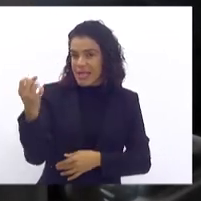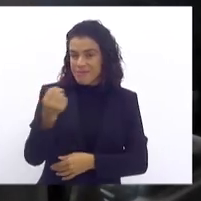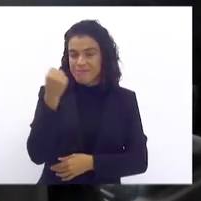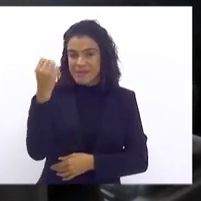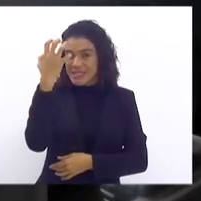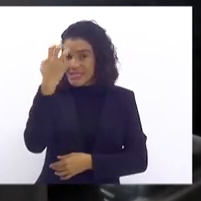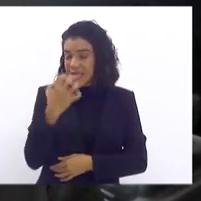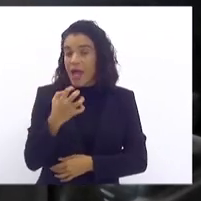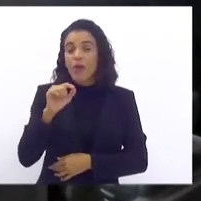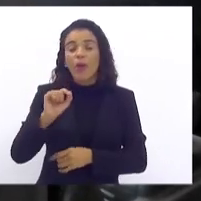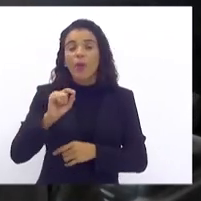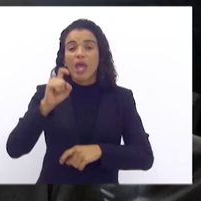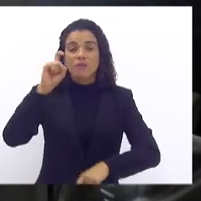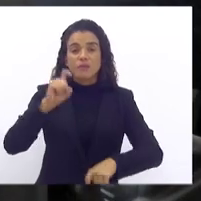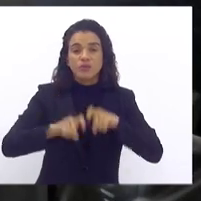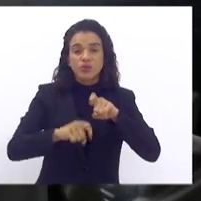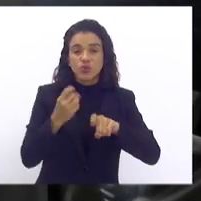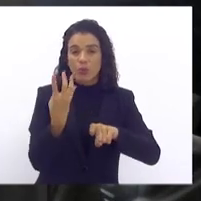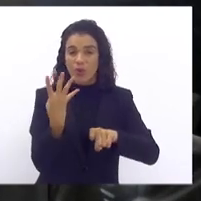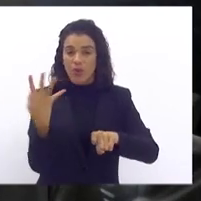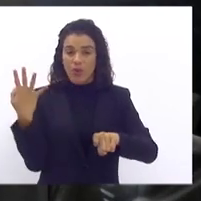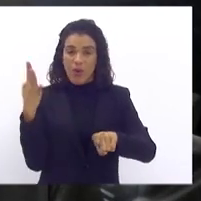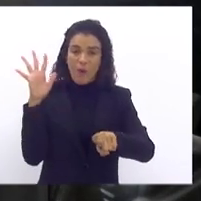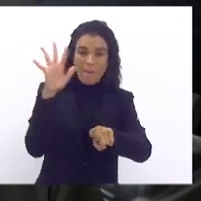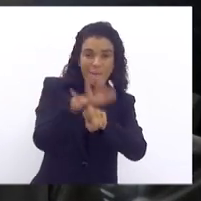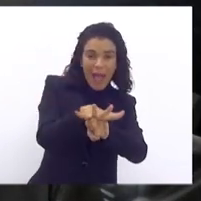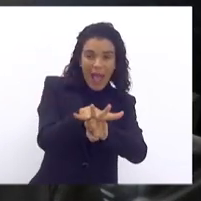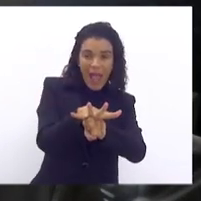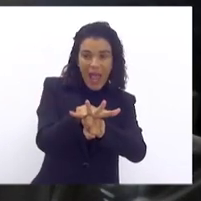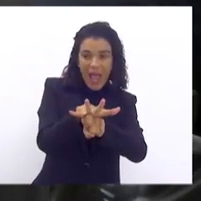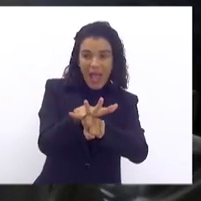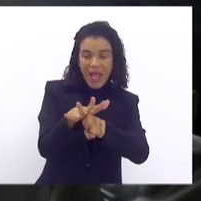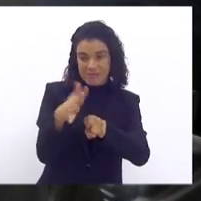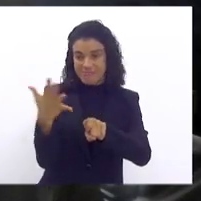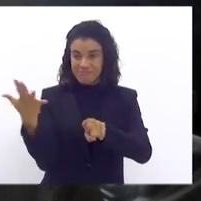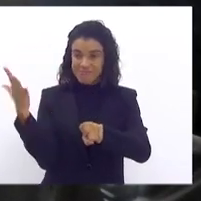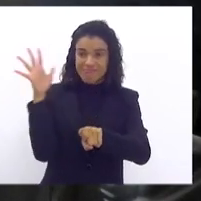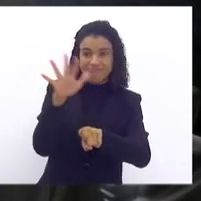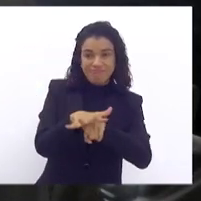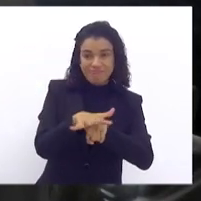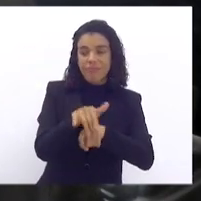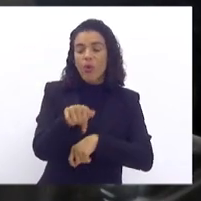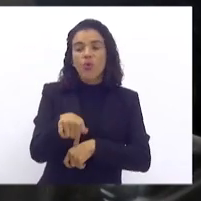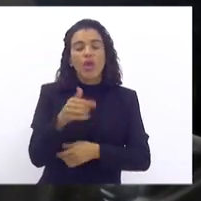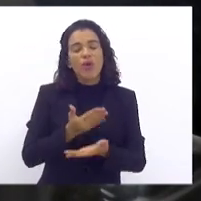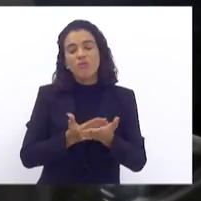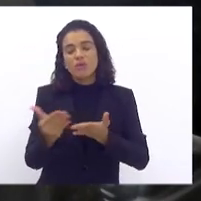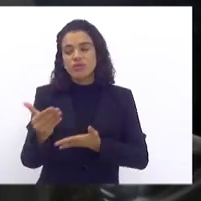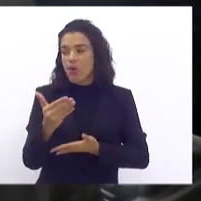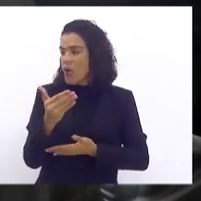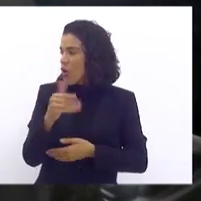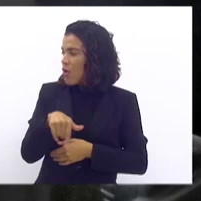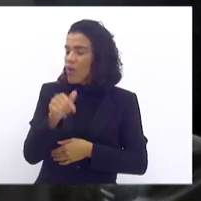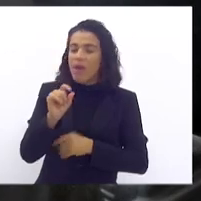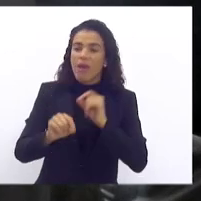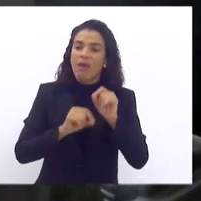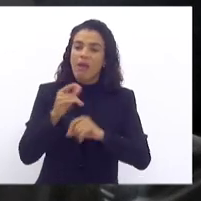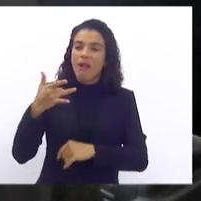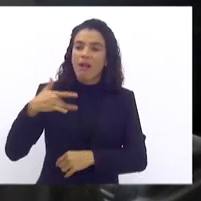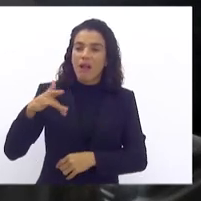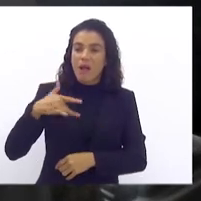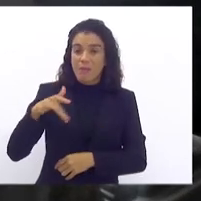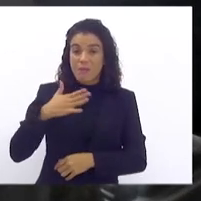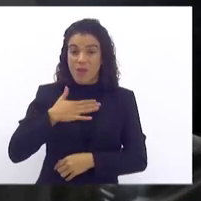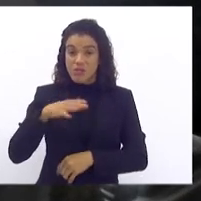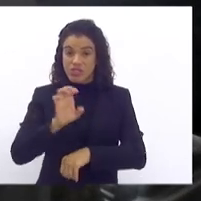estupro coletivo. O estupro coletivo também passou a ser crime a partir de um episódio, um crime lamentável que ocorreu no